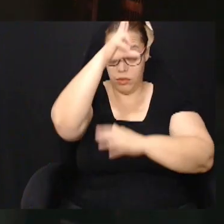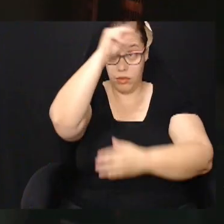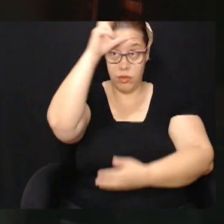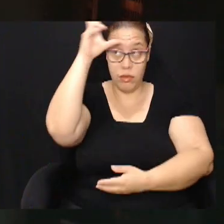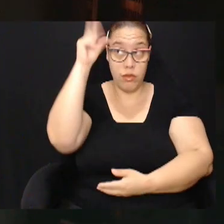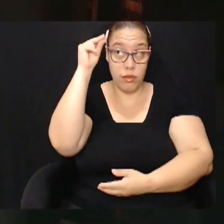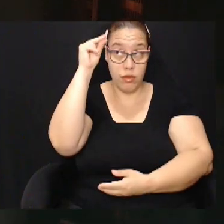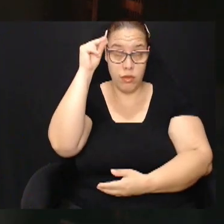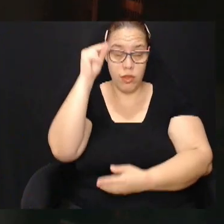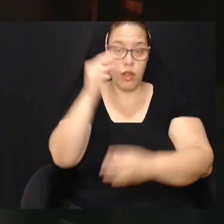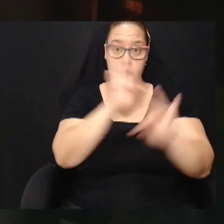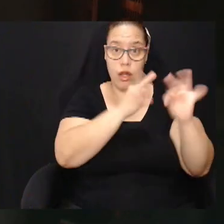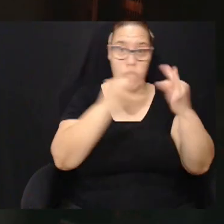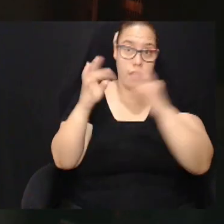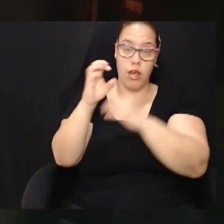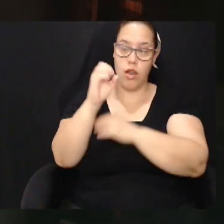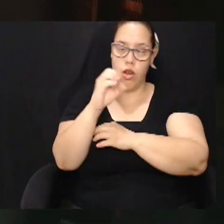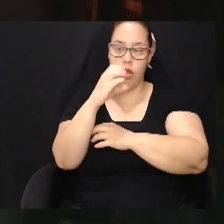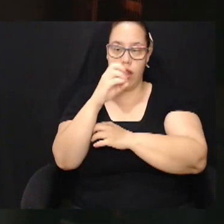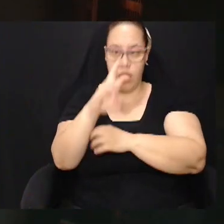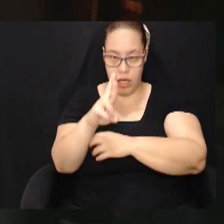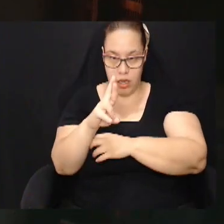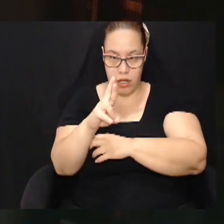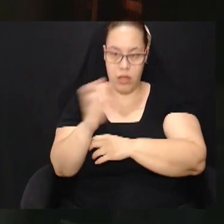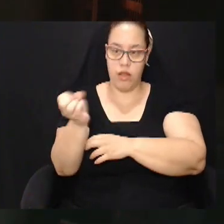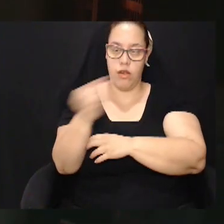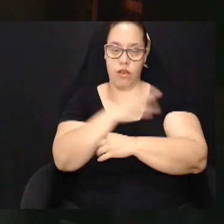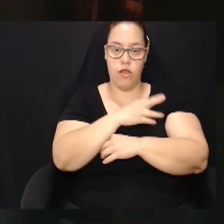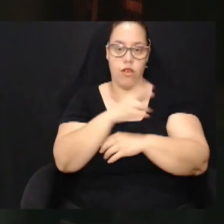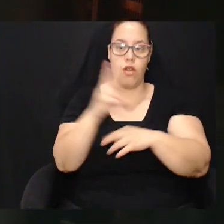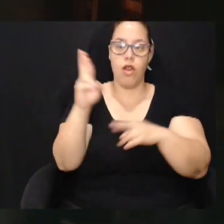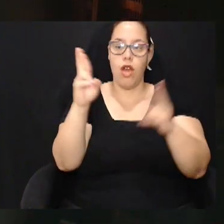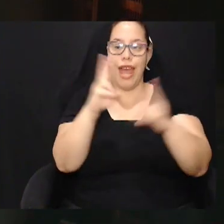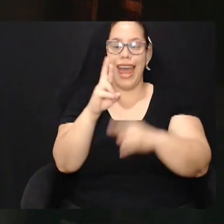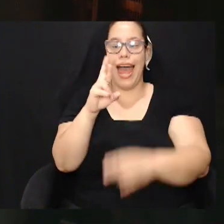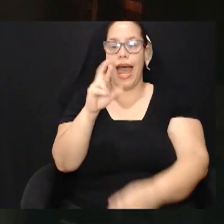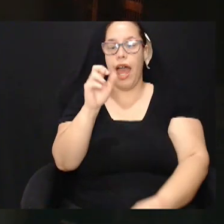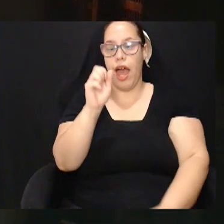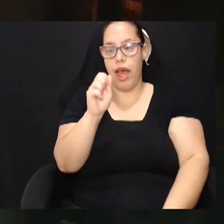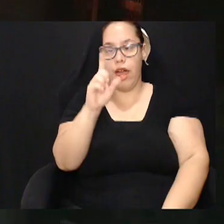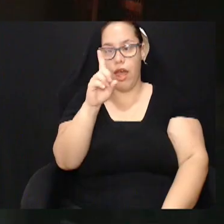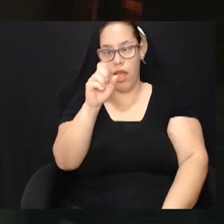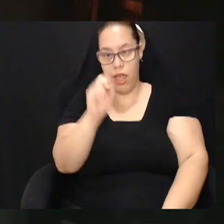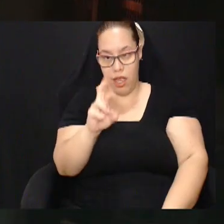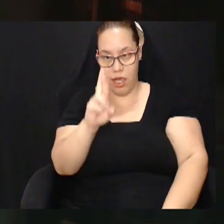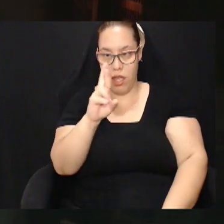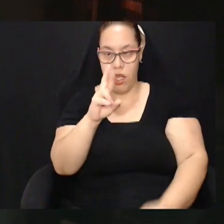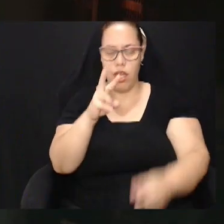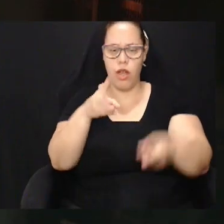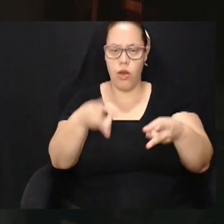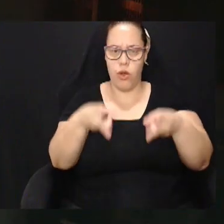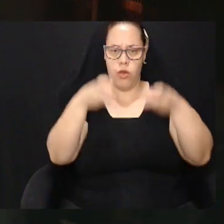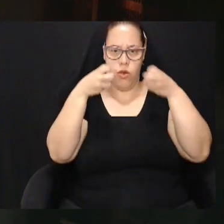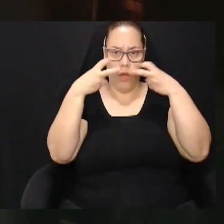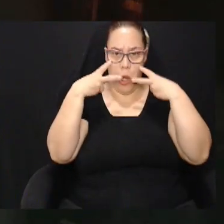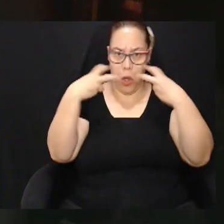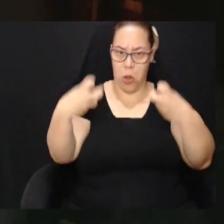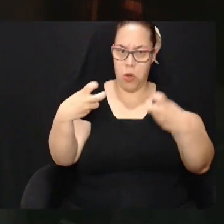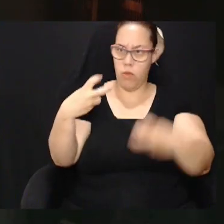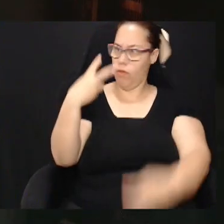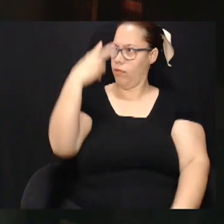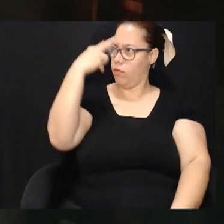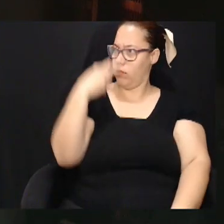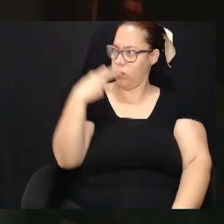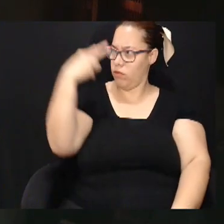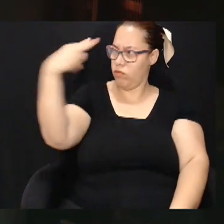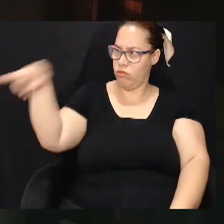tecnologia OCR na instalação de novos radares de velocidade. Essa tecnologia de reconhecimento óptico de caracteres permite a